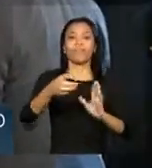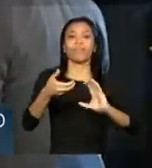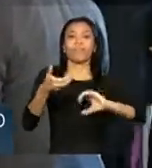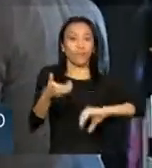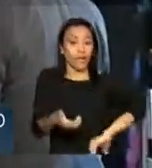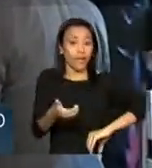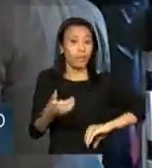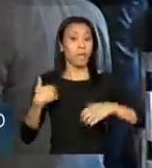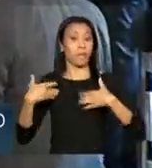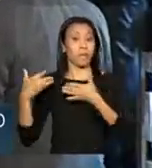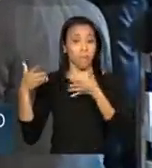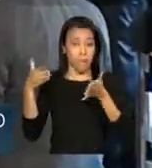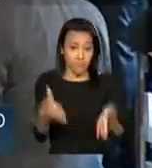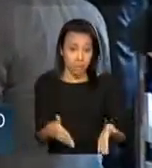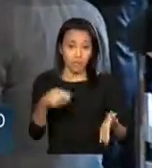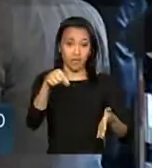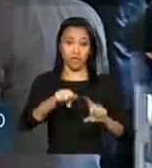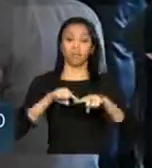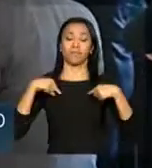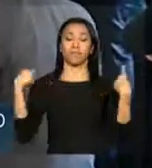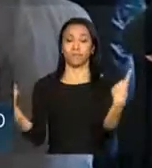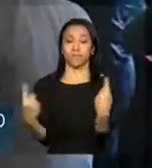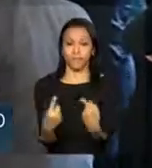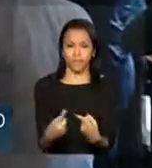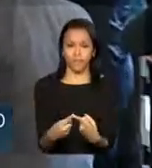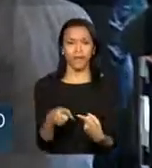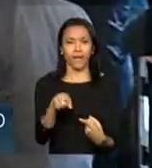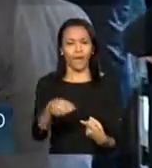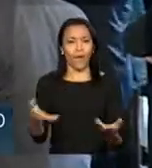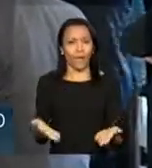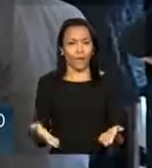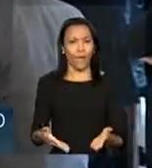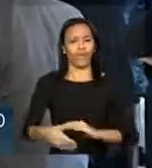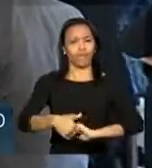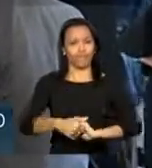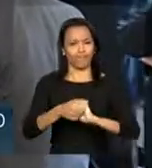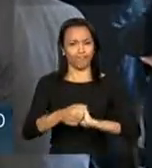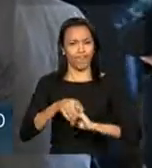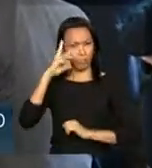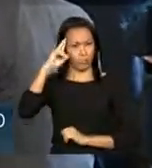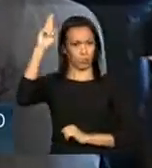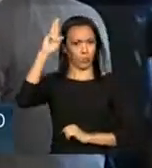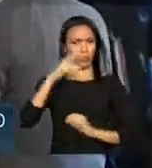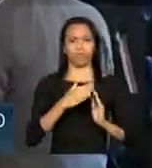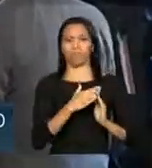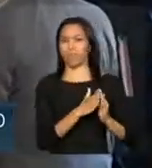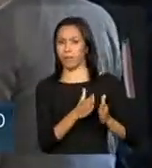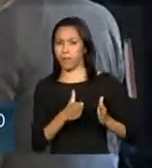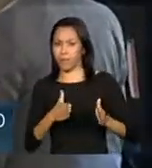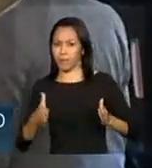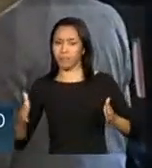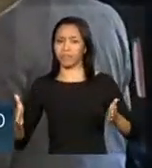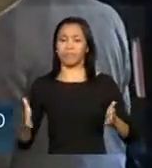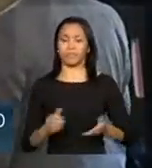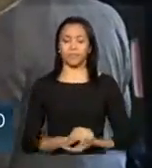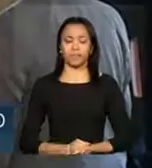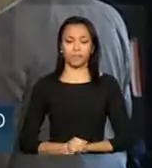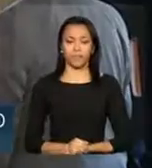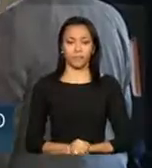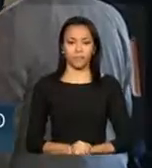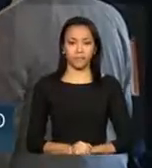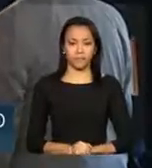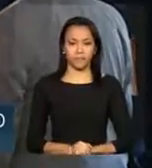para participar da sessão solene. Ela é recebida neste momento pelas autoridades do Legislativo.